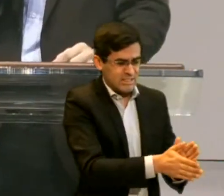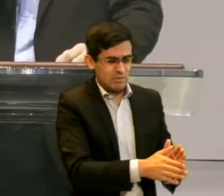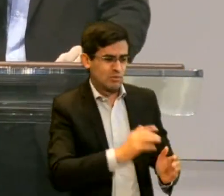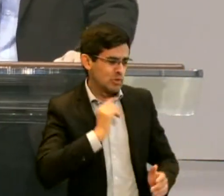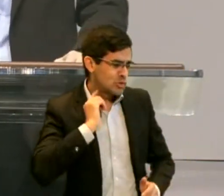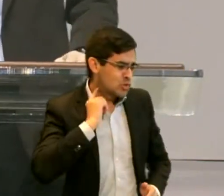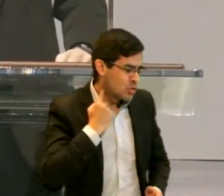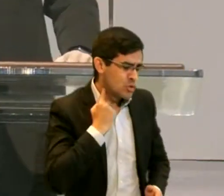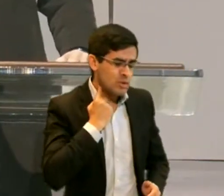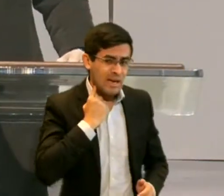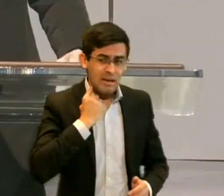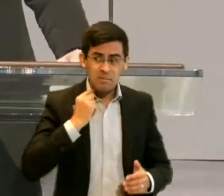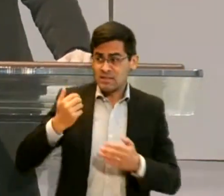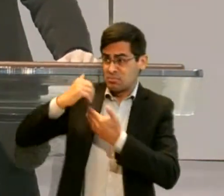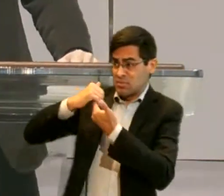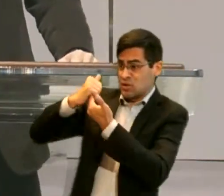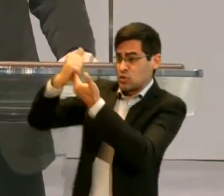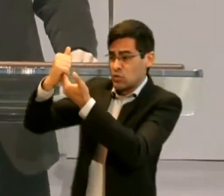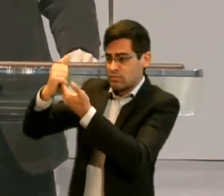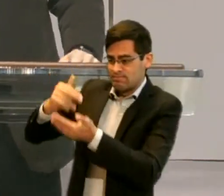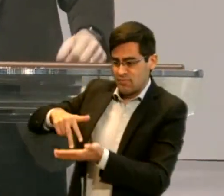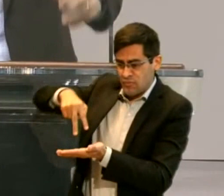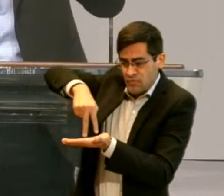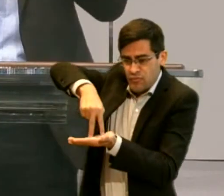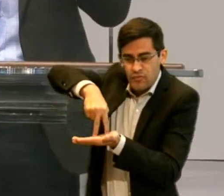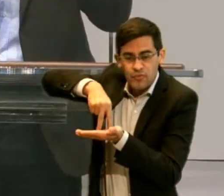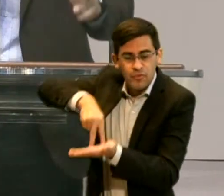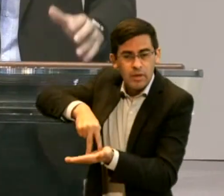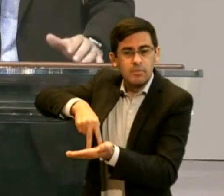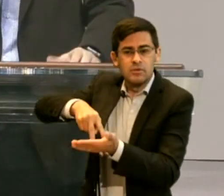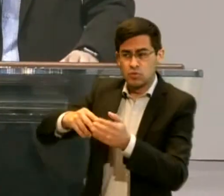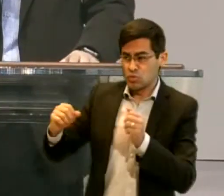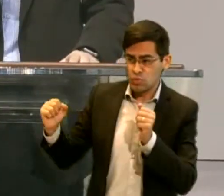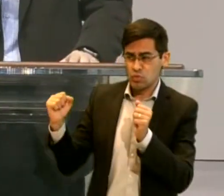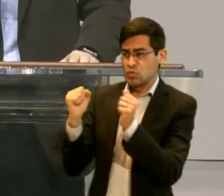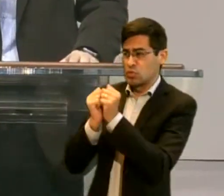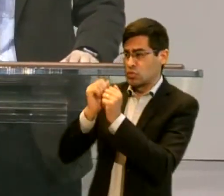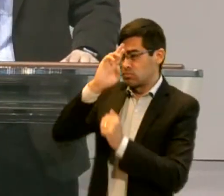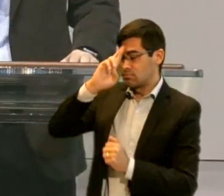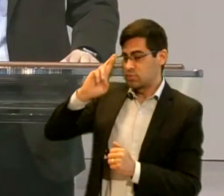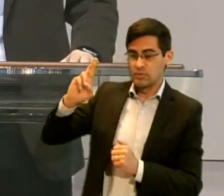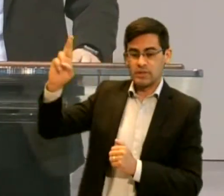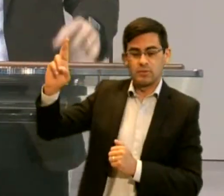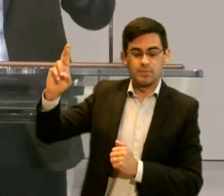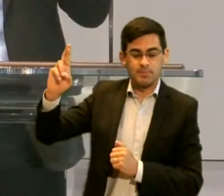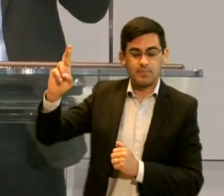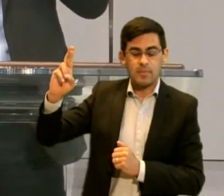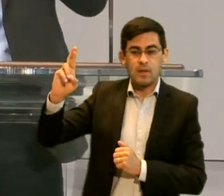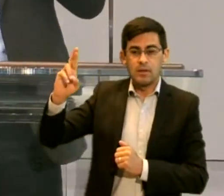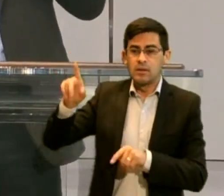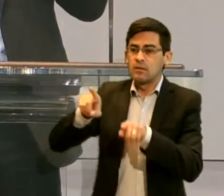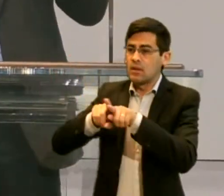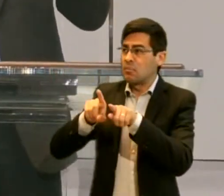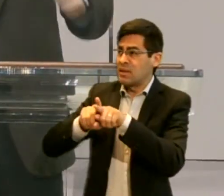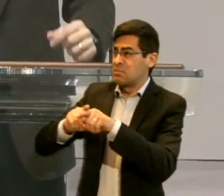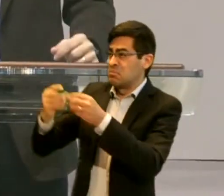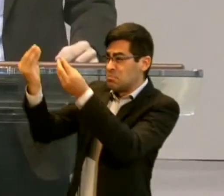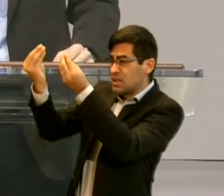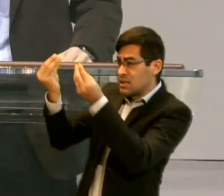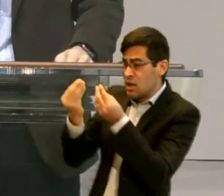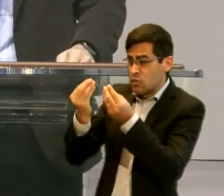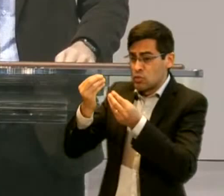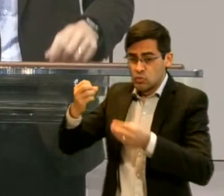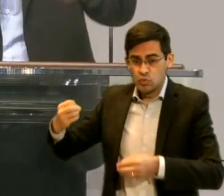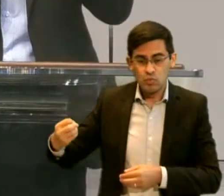lama, pôs os meus pés sobre uma rocha e firmou-me num local seguro. Pôs um novo cântico na